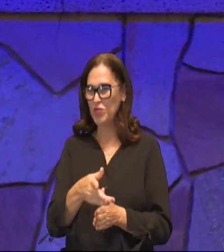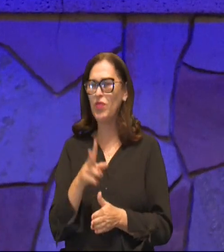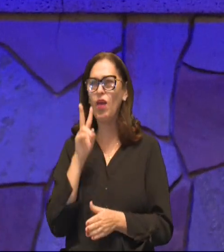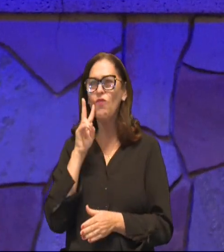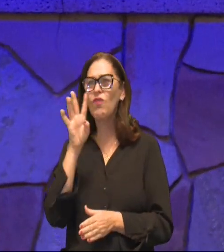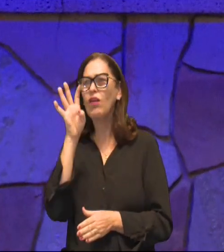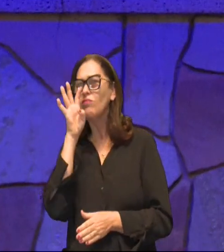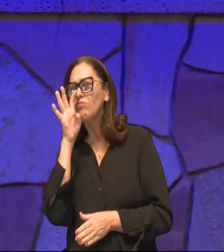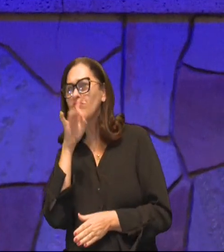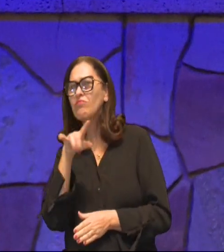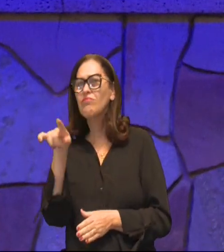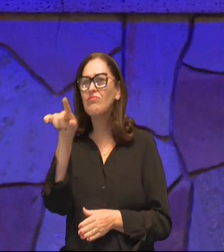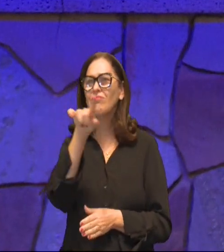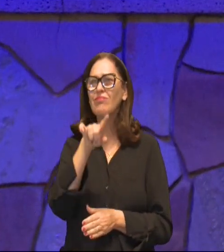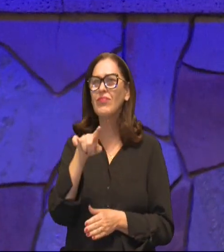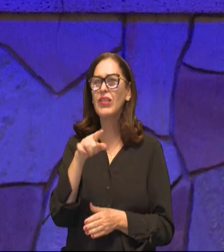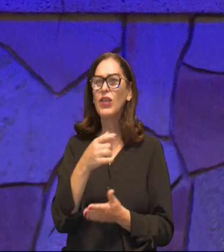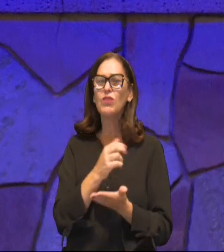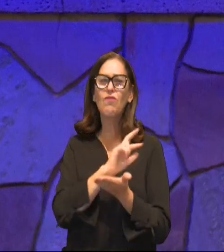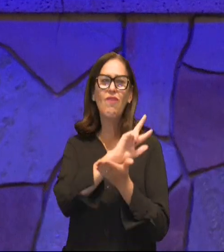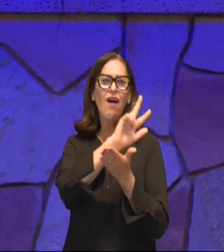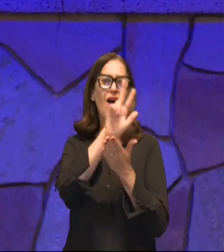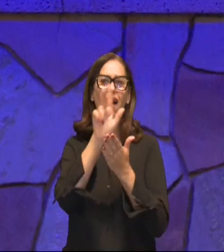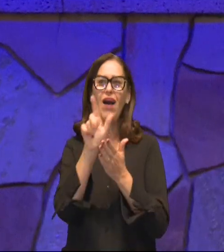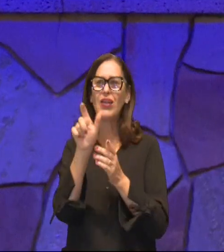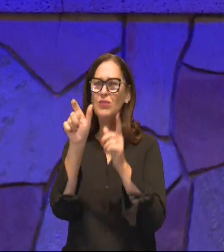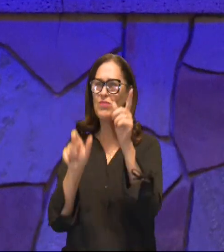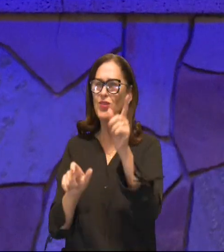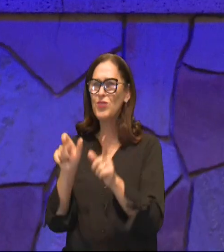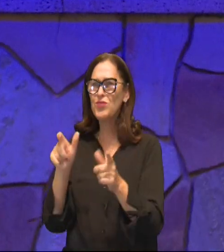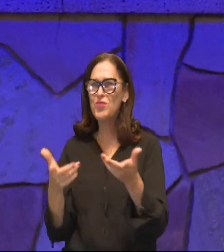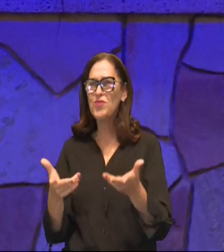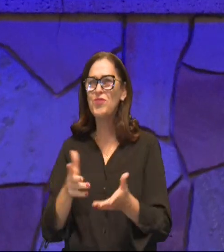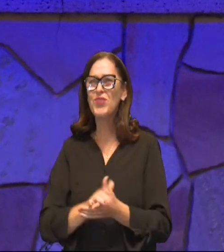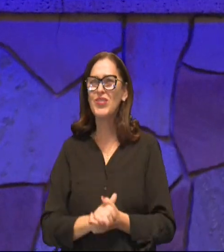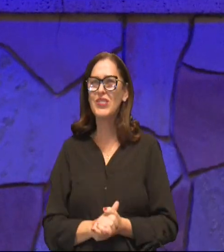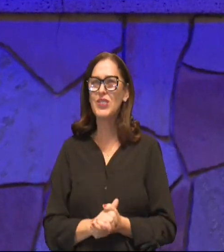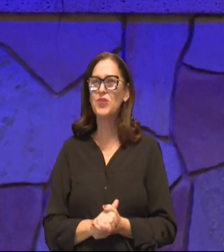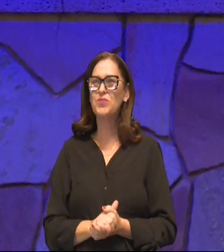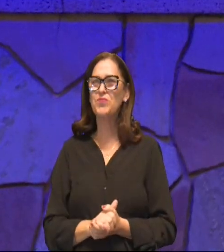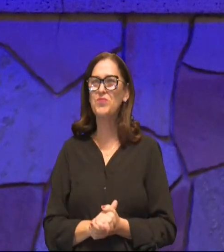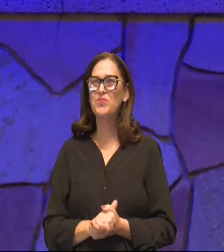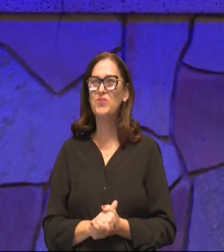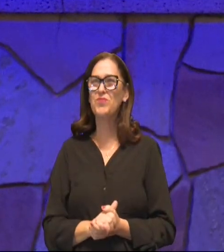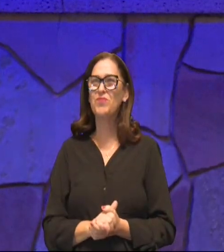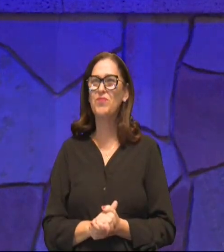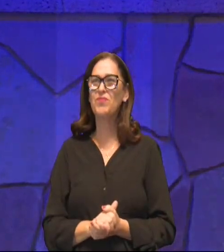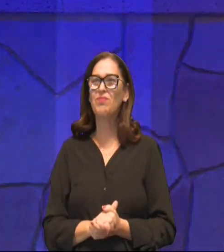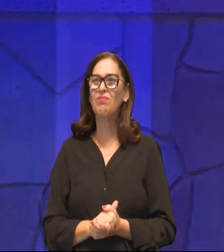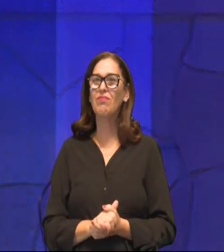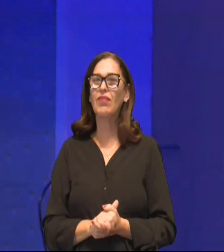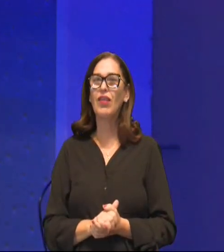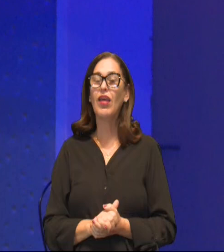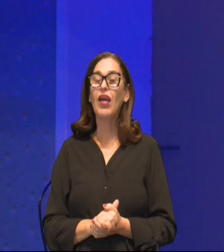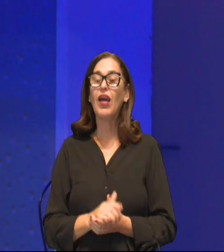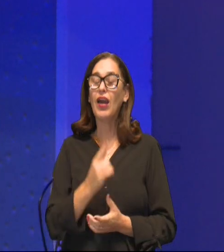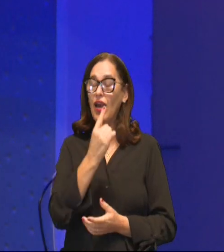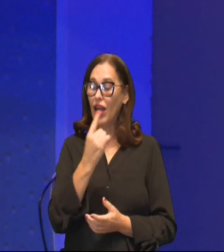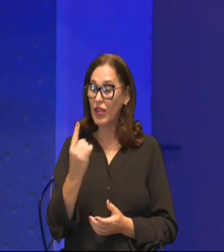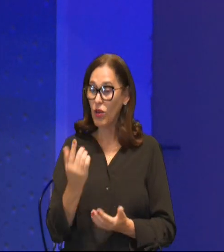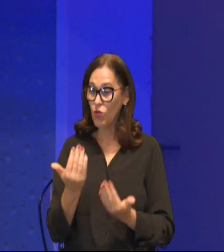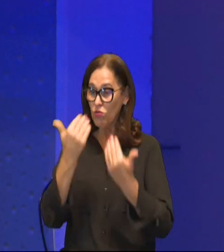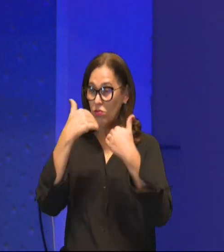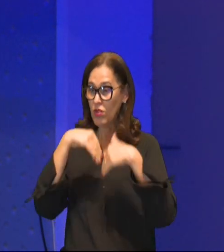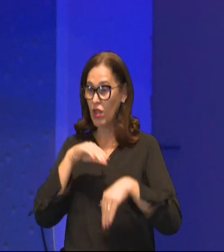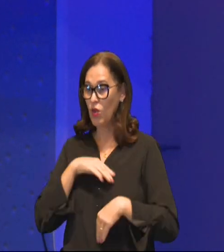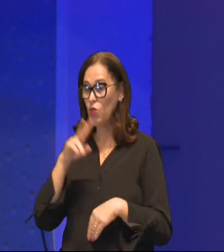contemplando este auditório com tanta gente, este templo com tantas pessoas. Certamente cada um carrega dentro de si